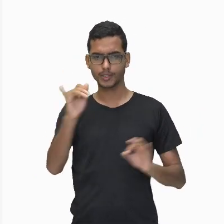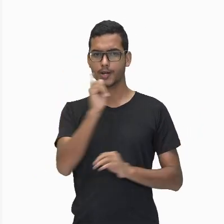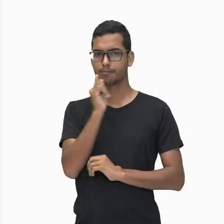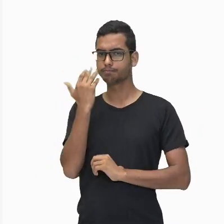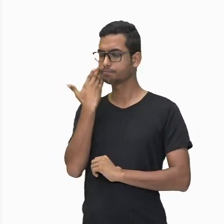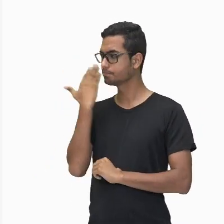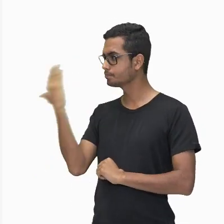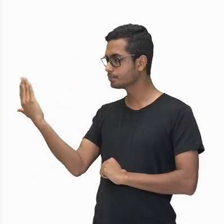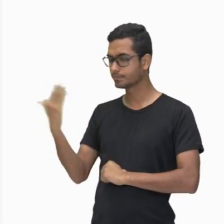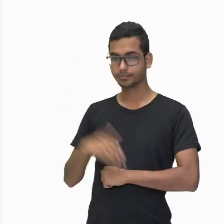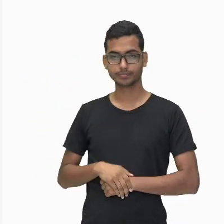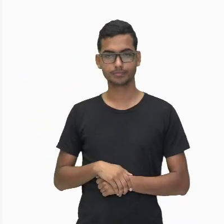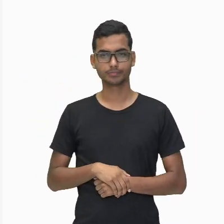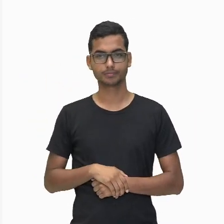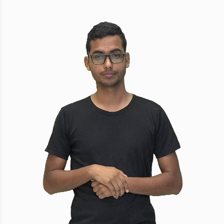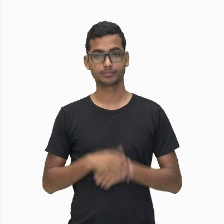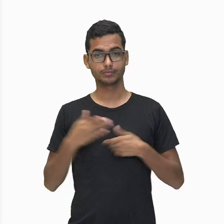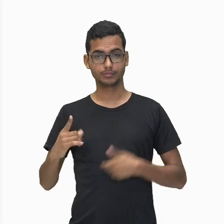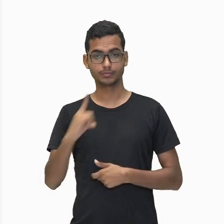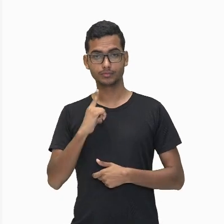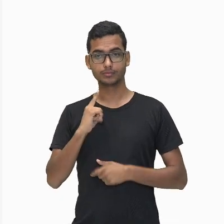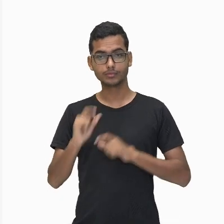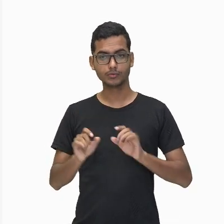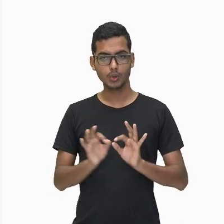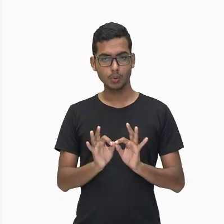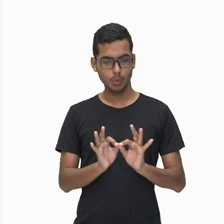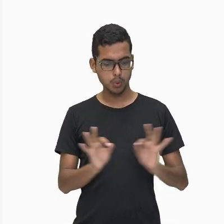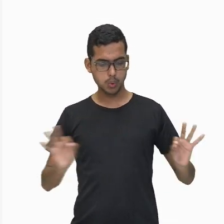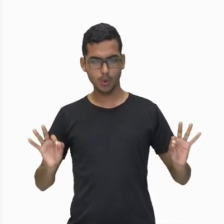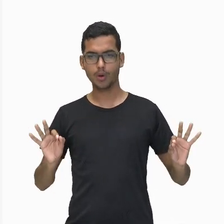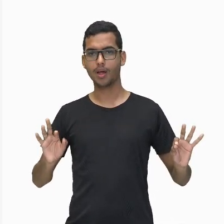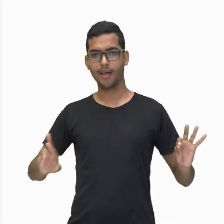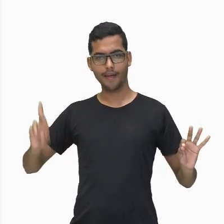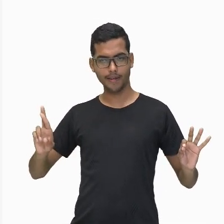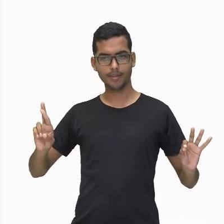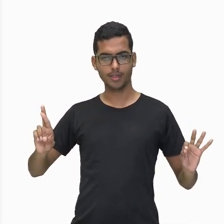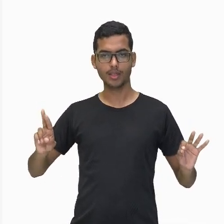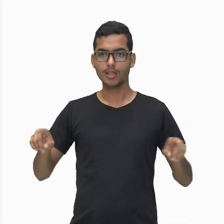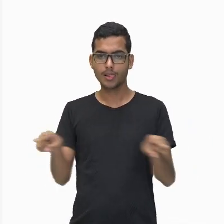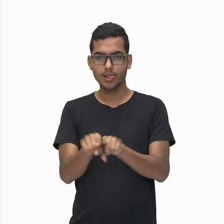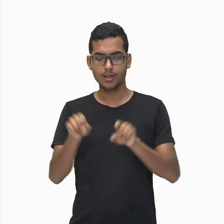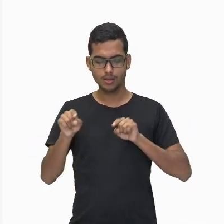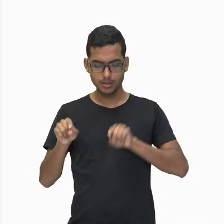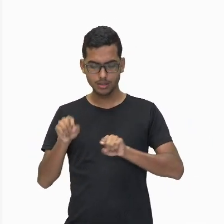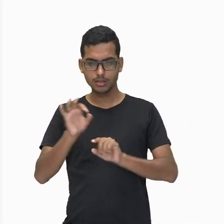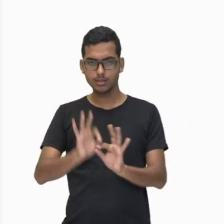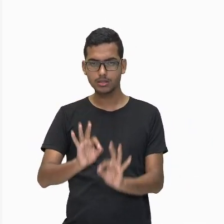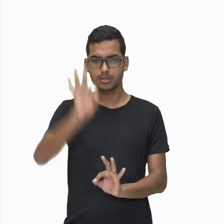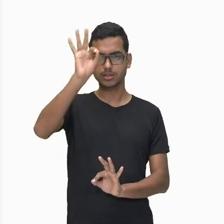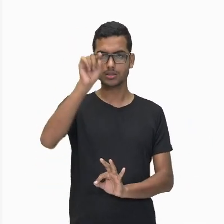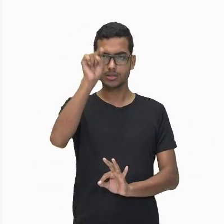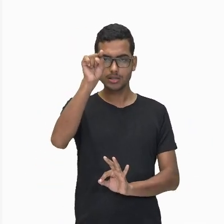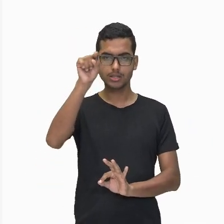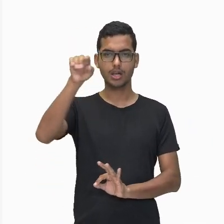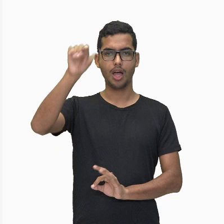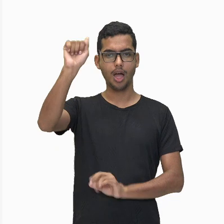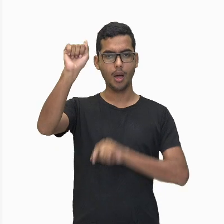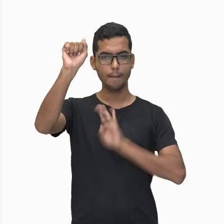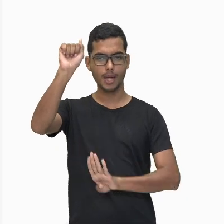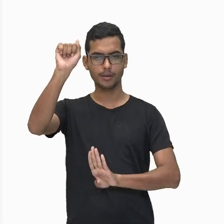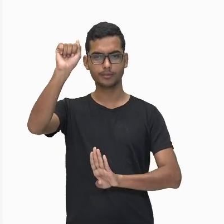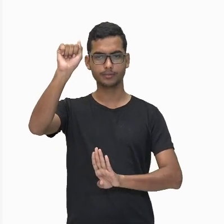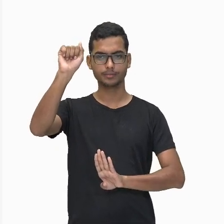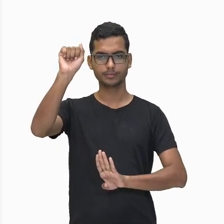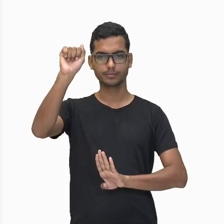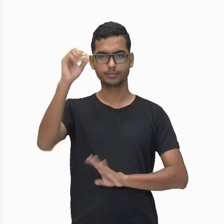reta R, que é a medida do segmento de reta de extremidades em A e B, em que B é projeção ortogonal de A sobre R,